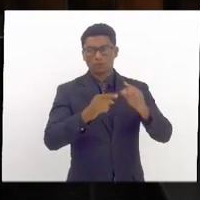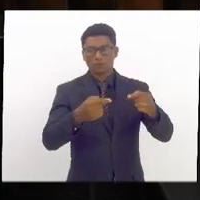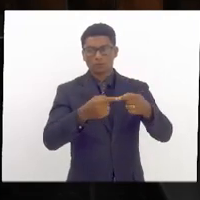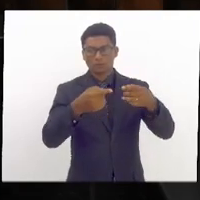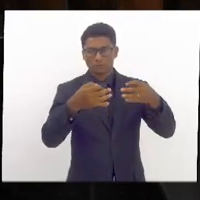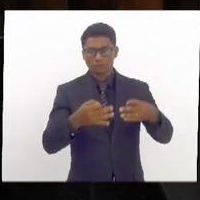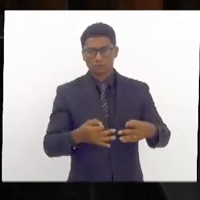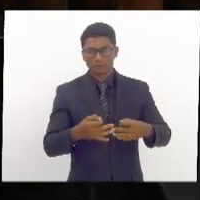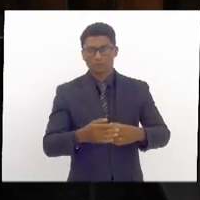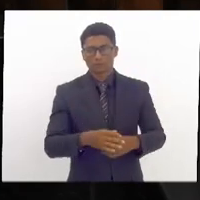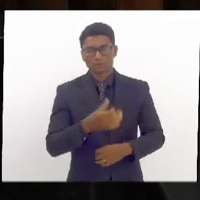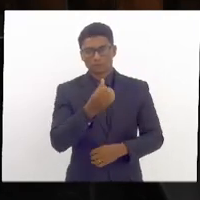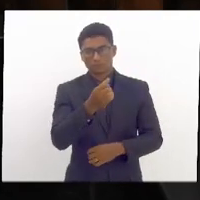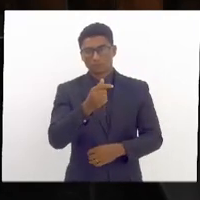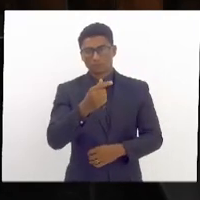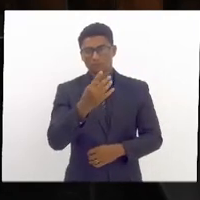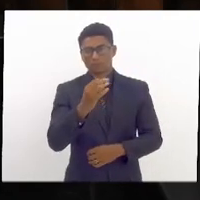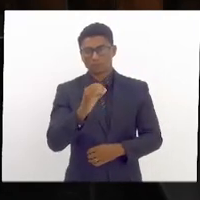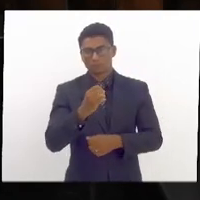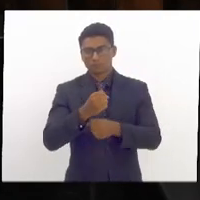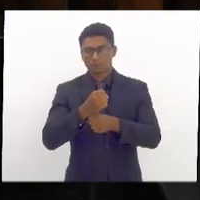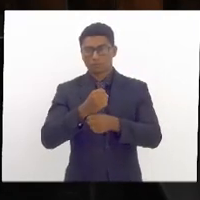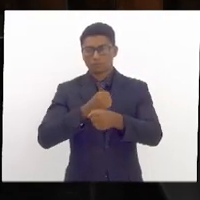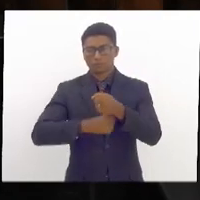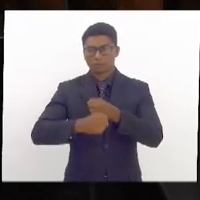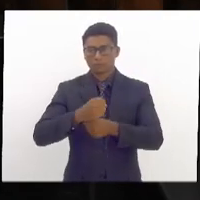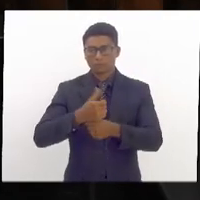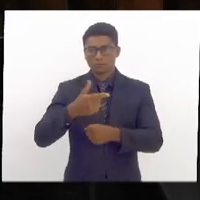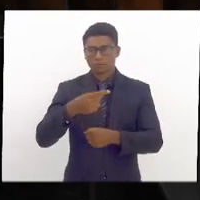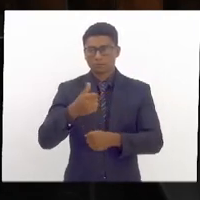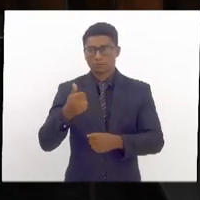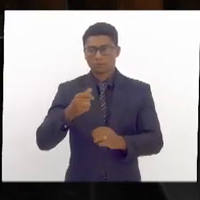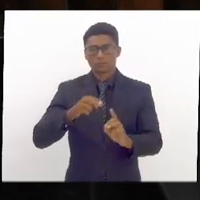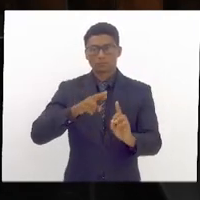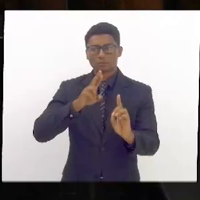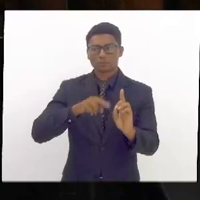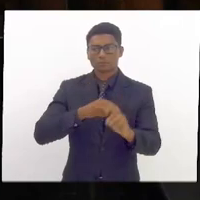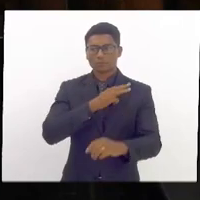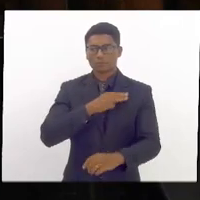estadual 6740 de 21. Relator,